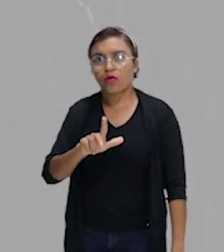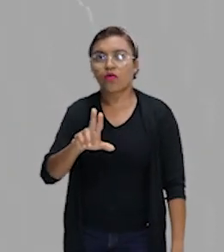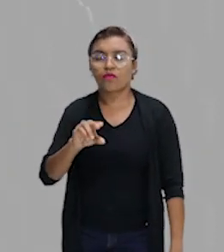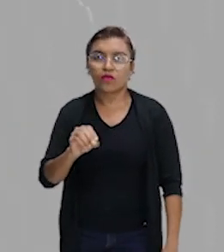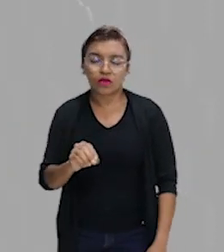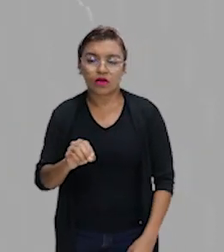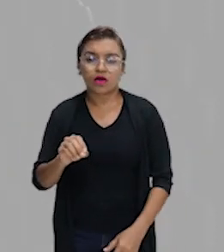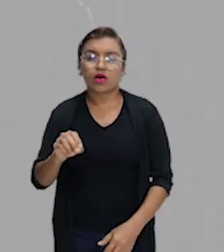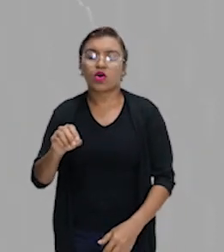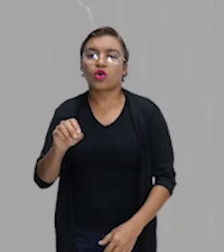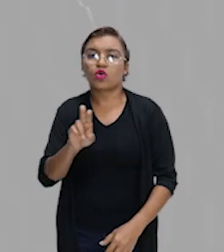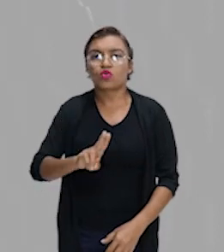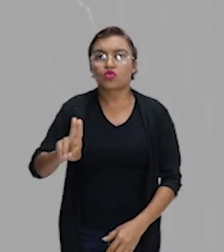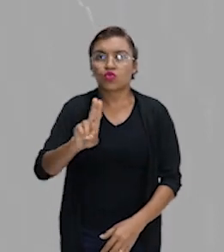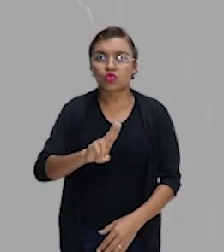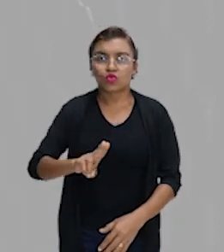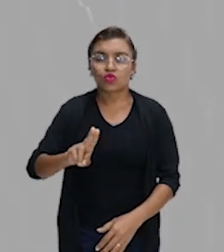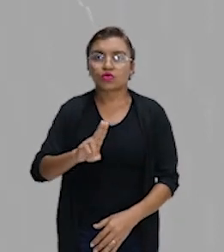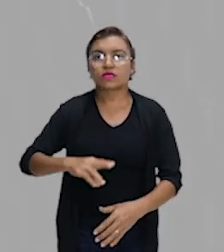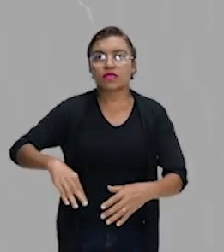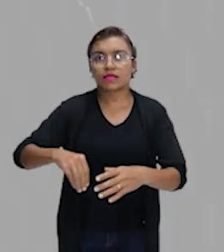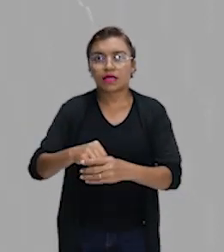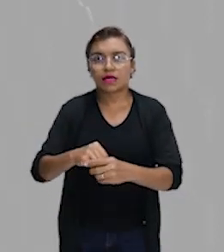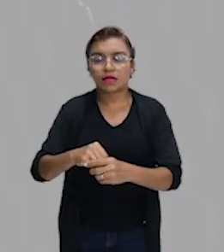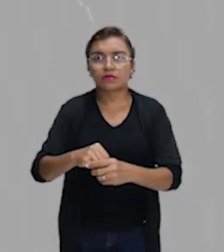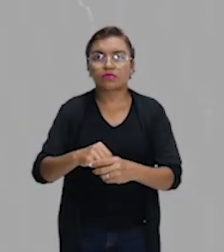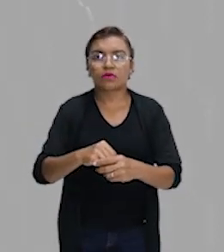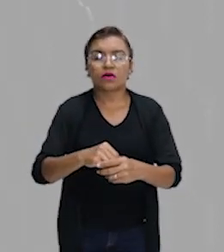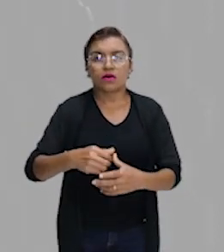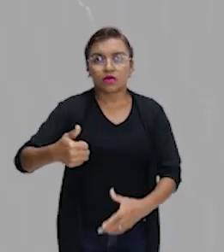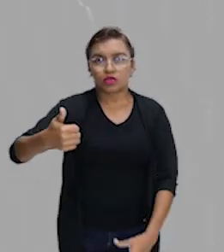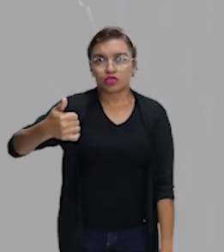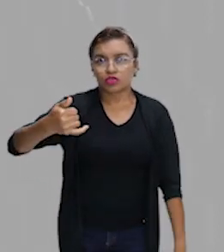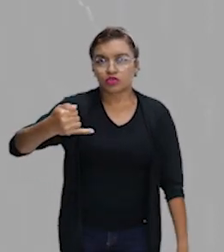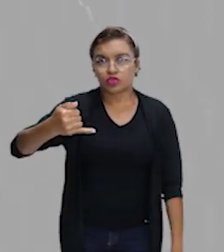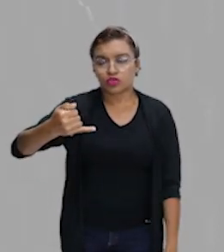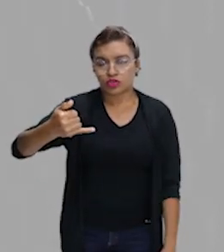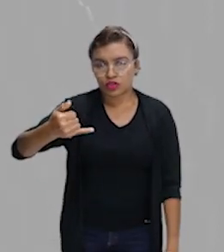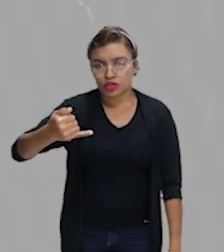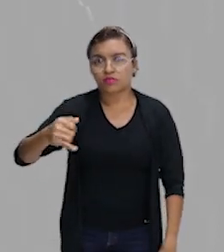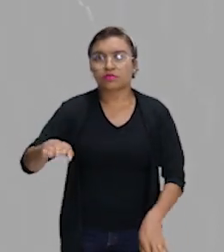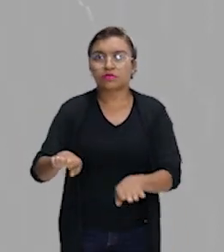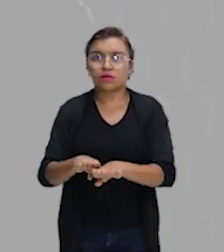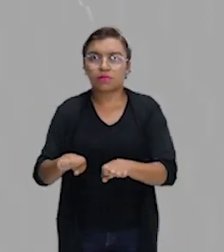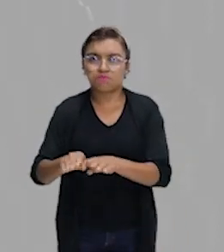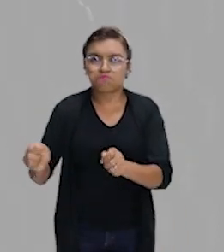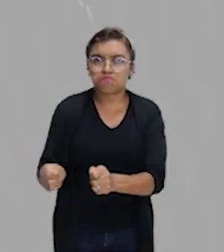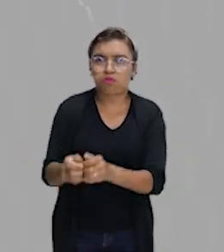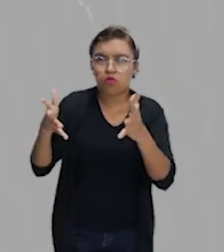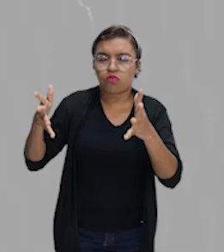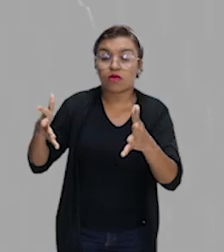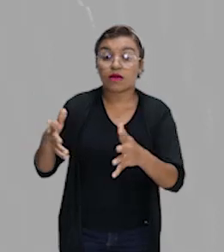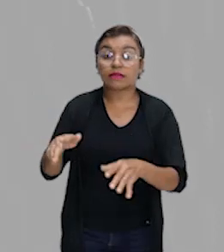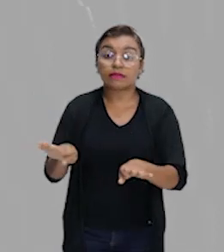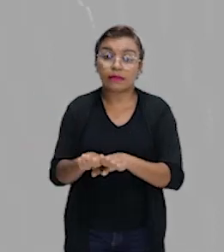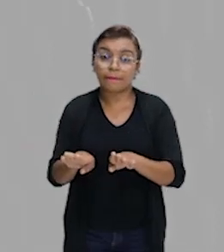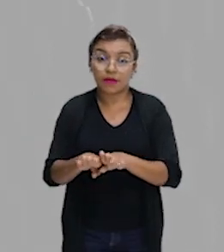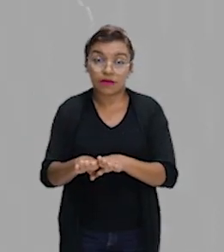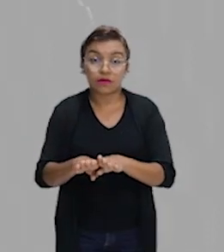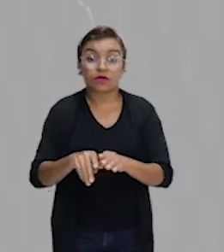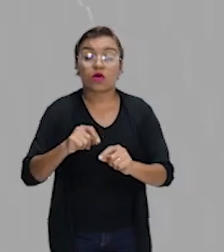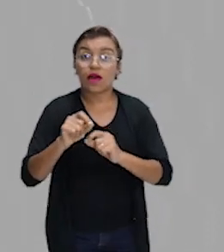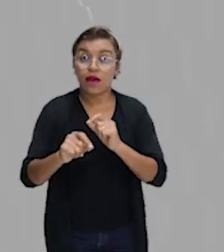e explosivos, certo? Porque é uma substância muito instável, então ela vai se decompor